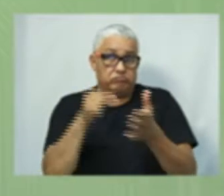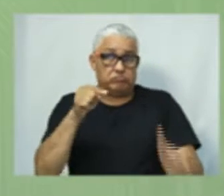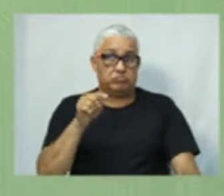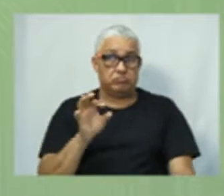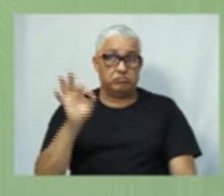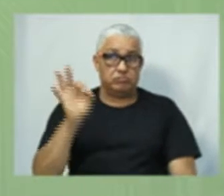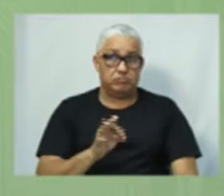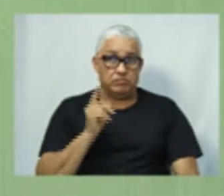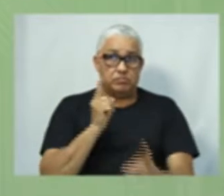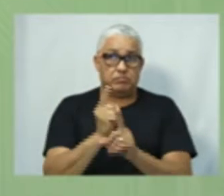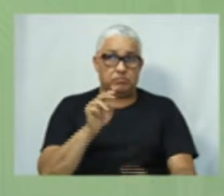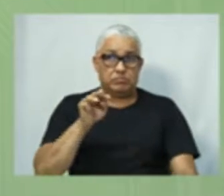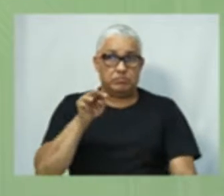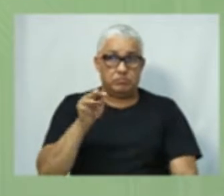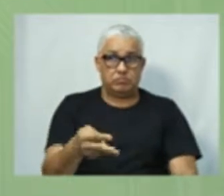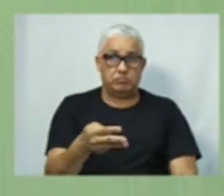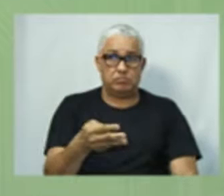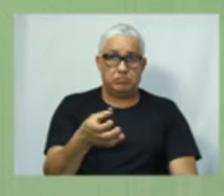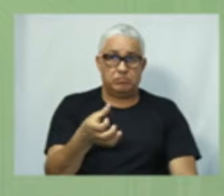de